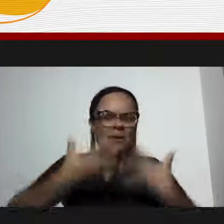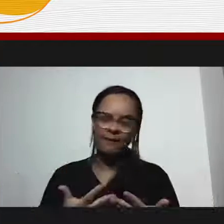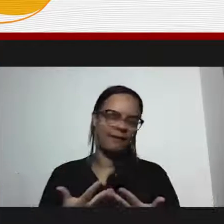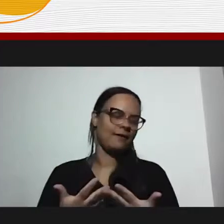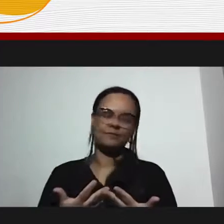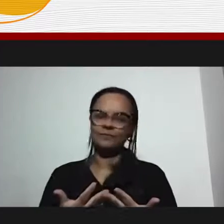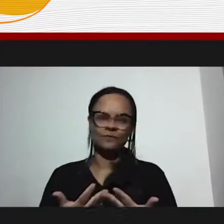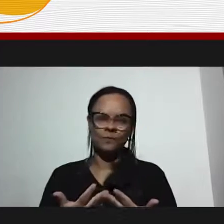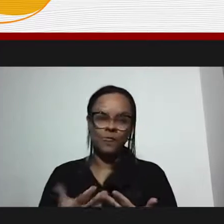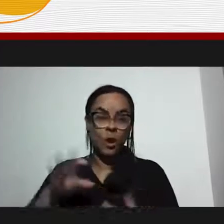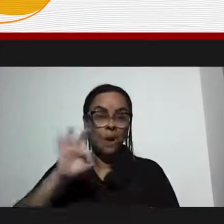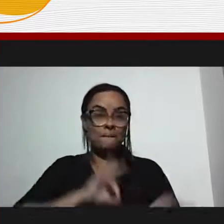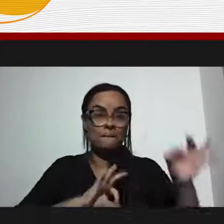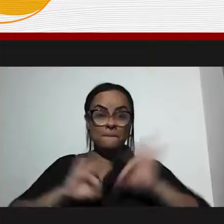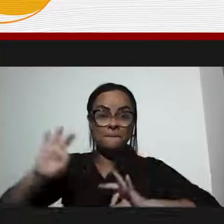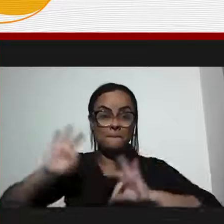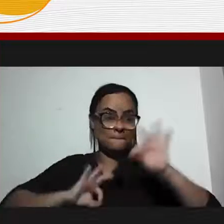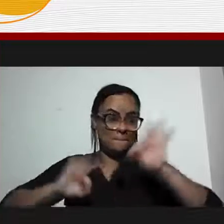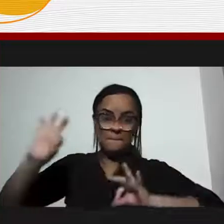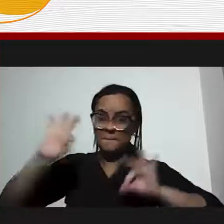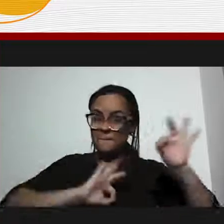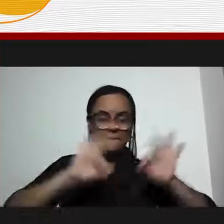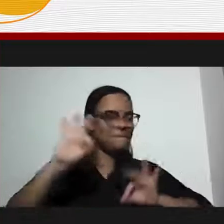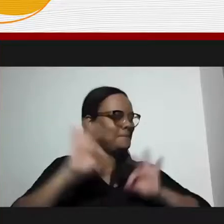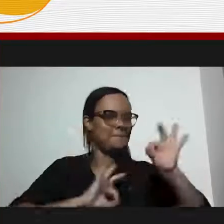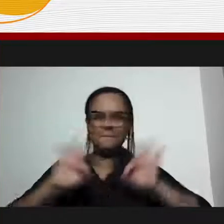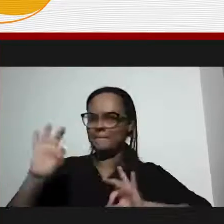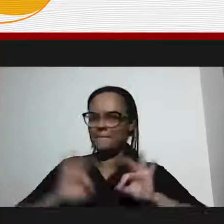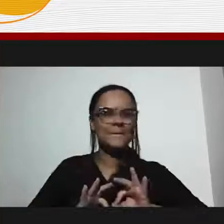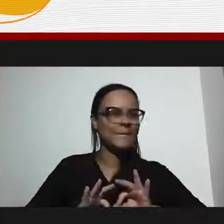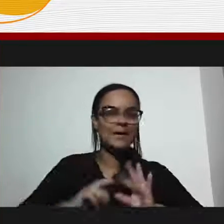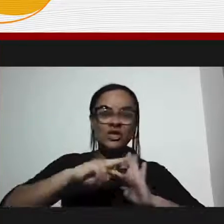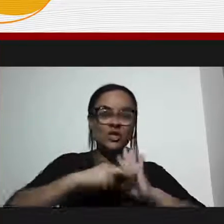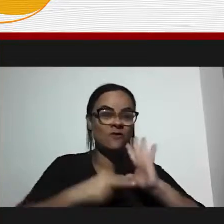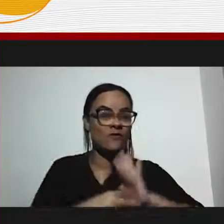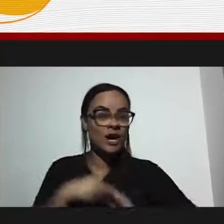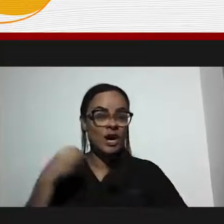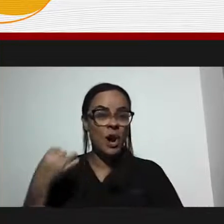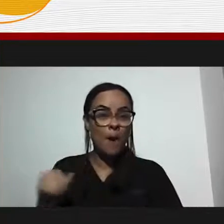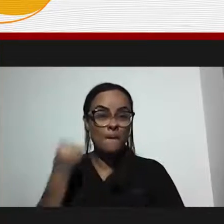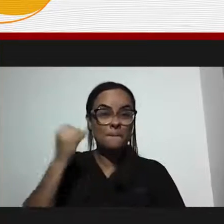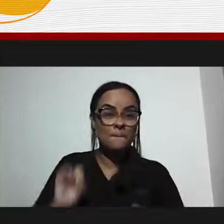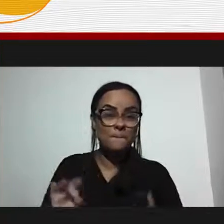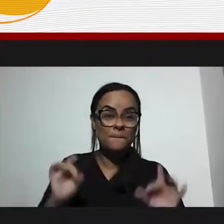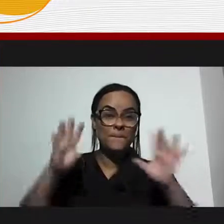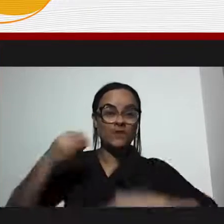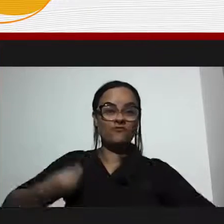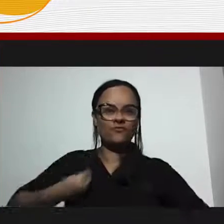de quantas medalhas você recebe, todas as medalhas têm um significado especial.